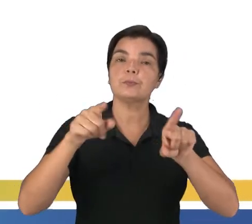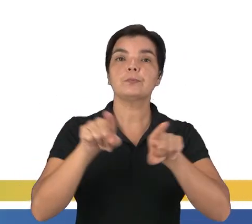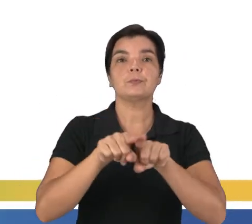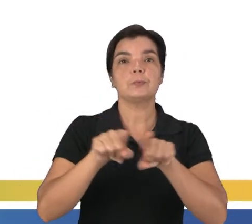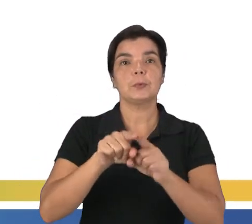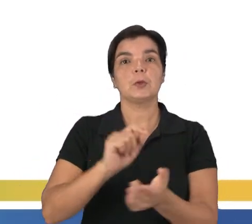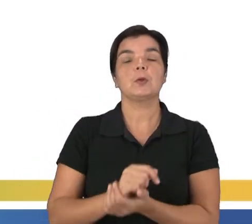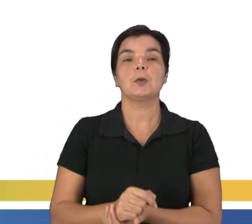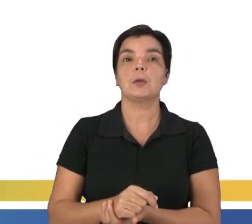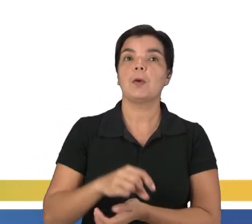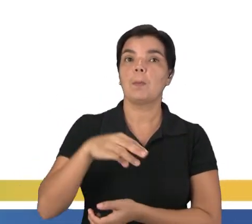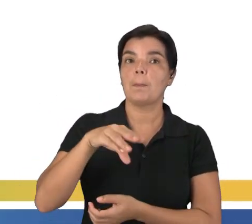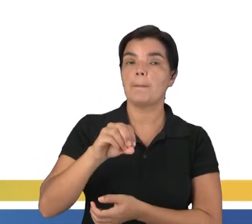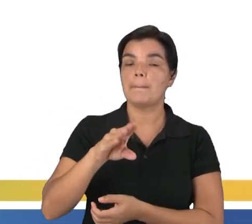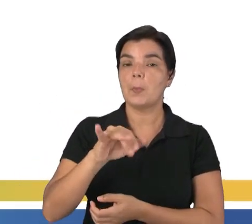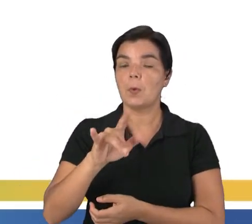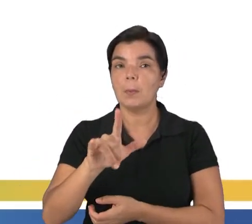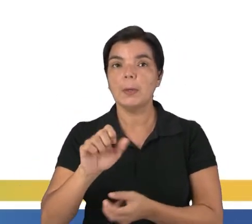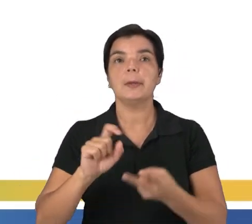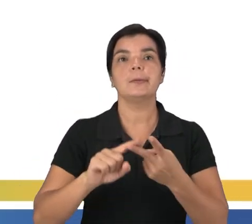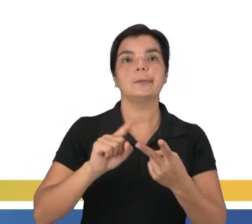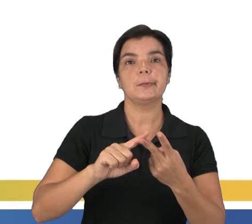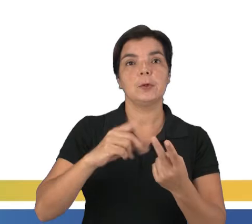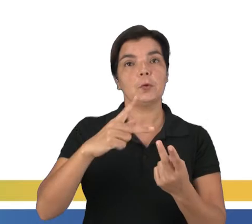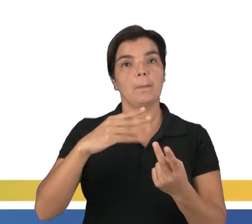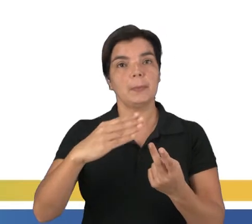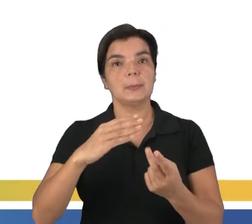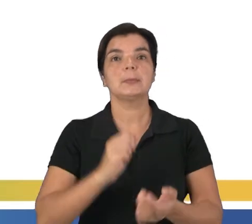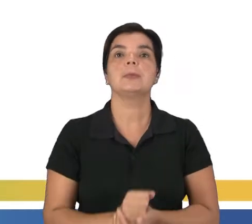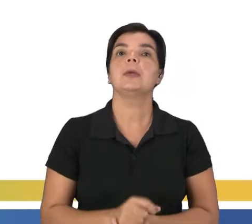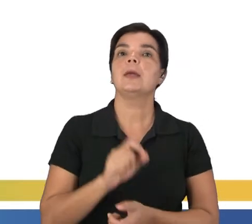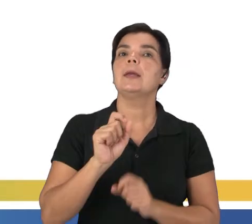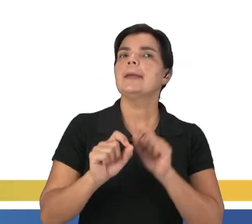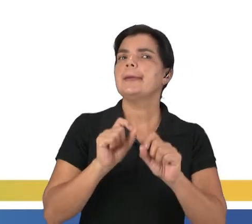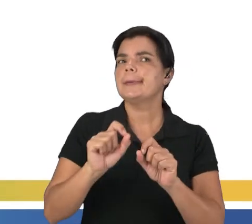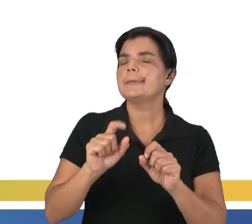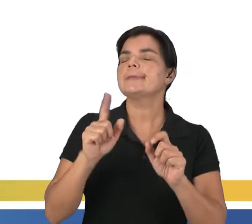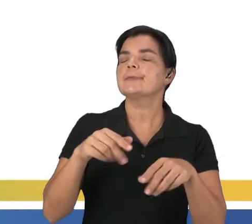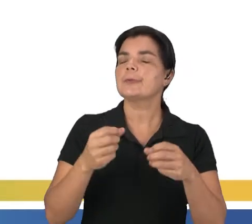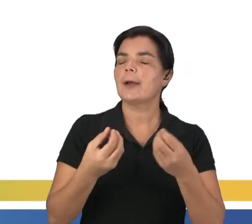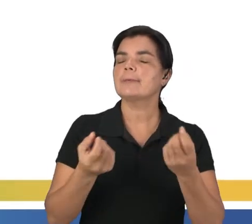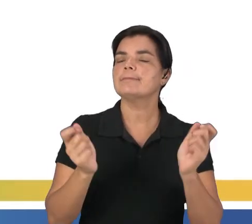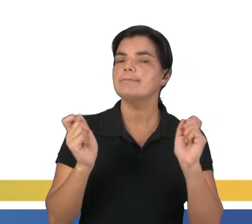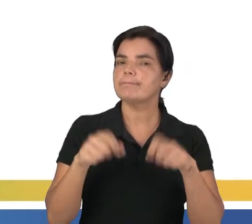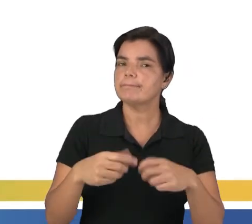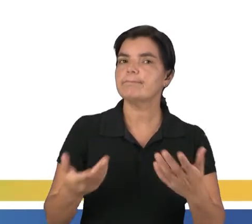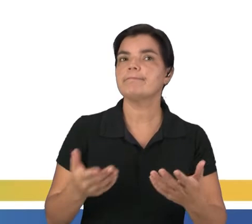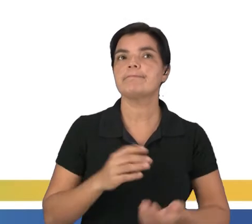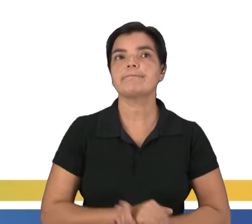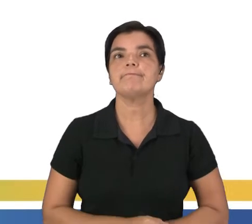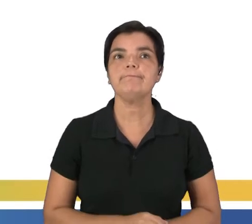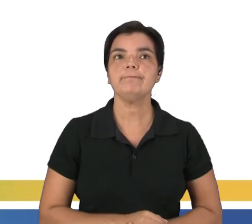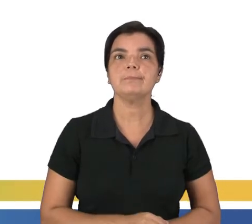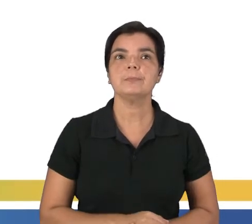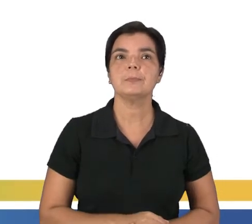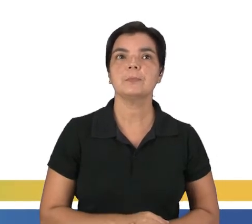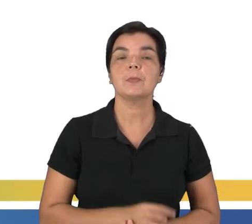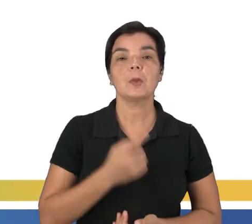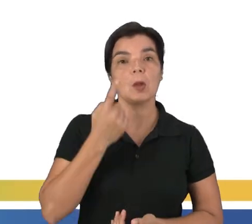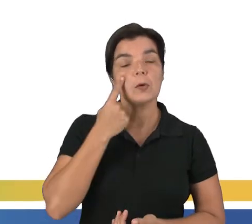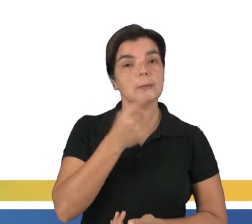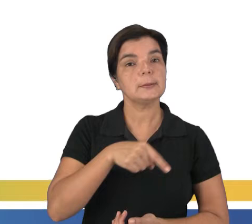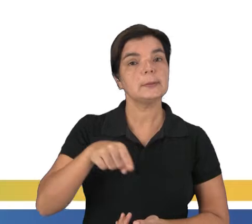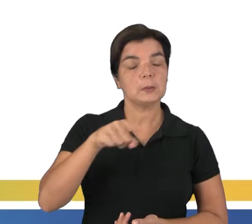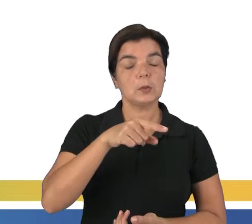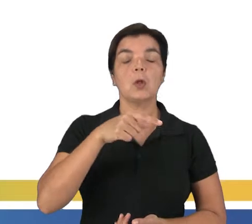a plataforma, né, que é mobile, console ou computador, em que está disponível. E